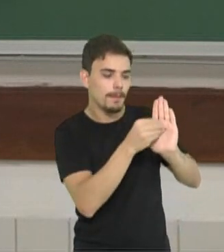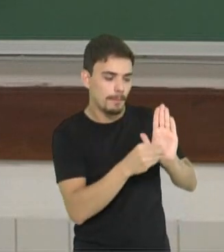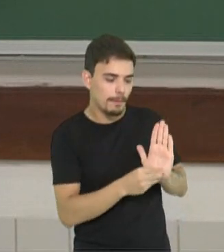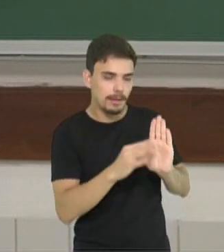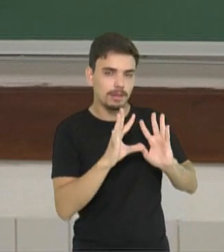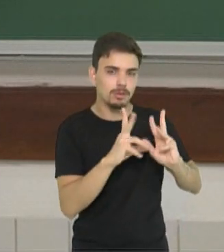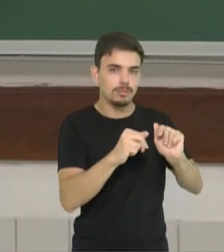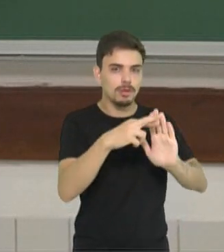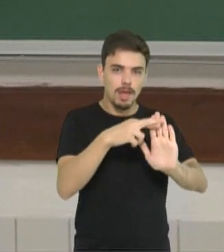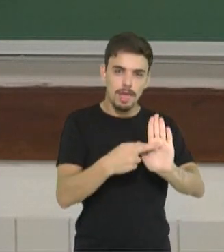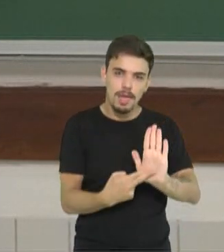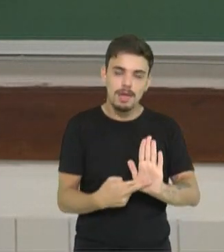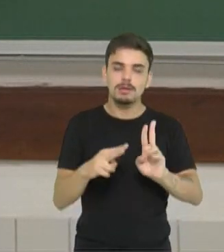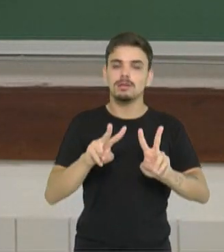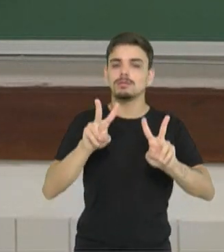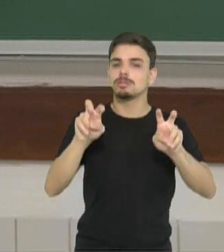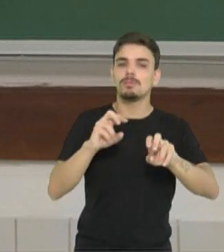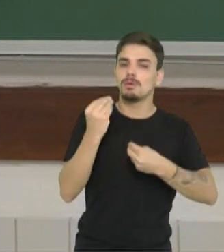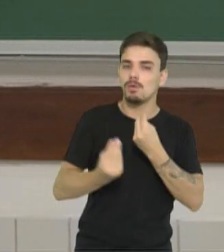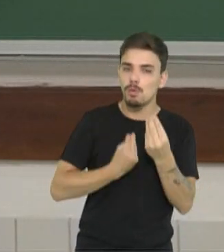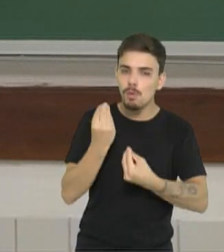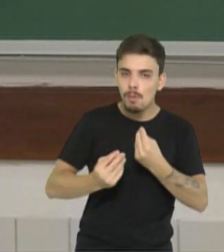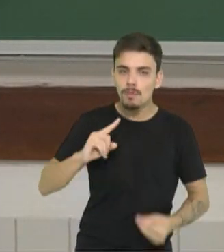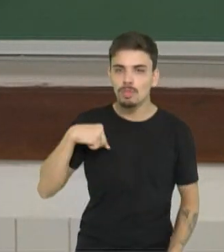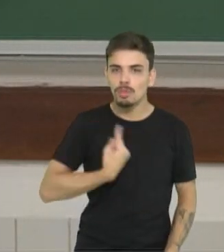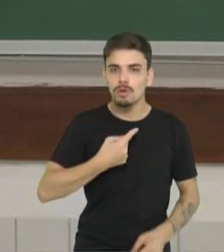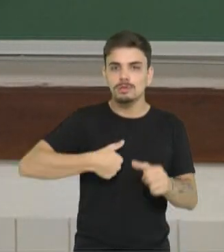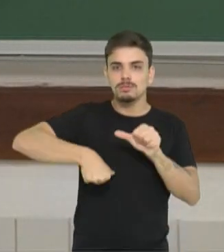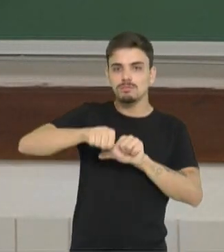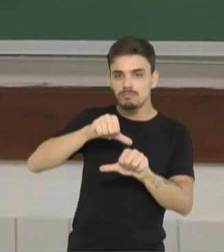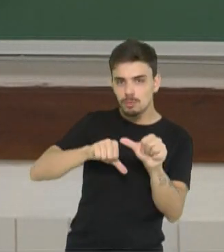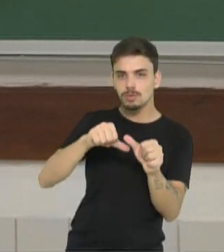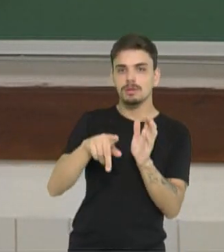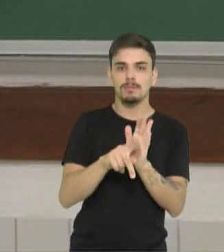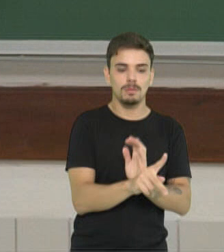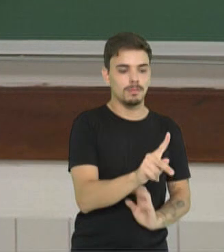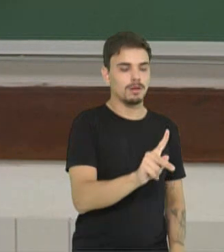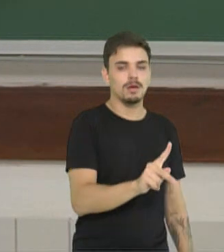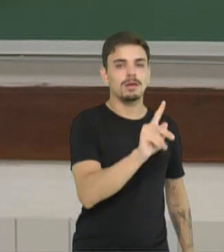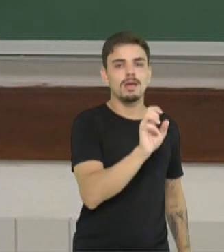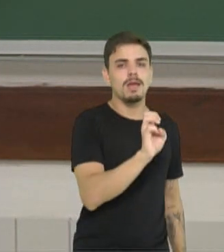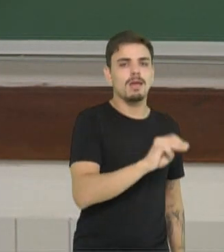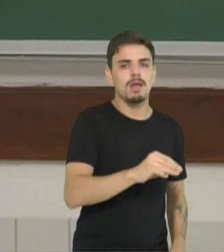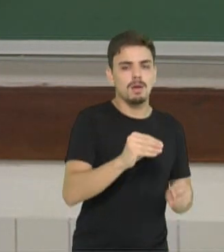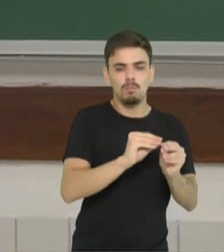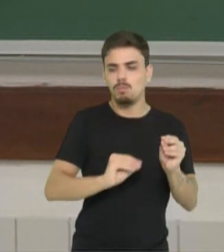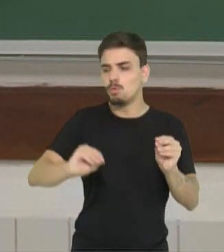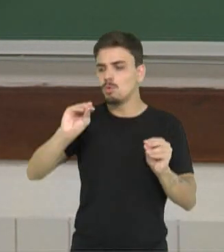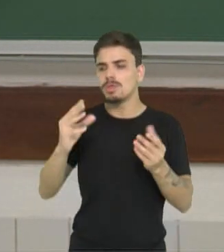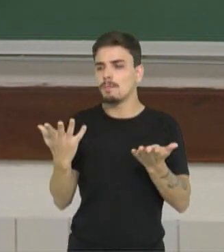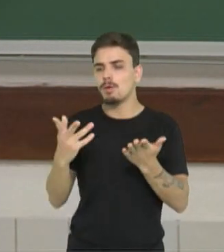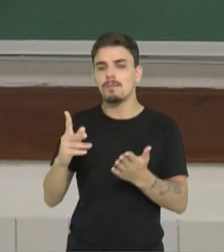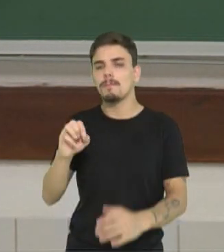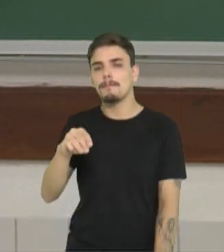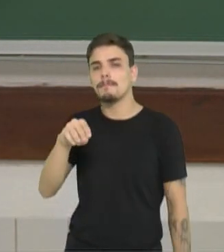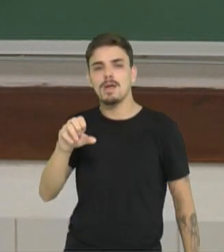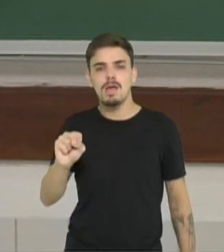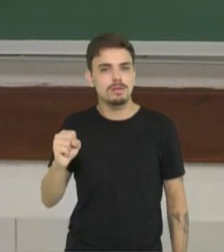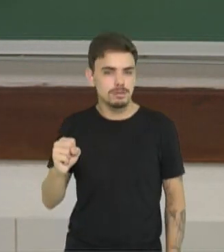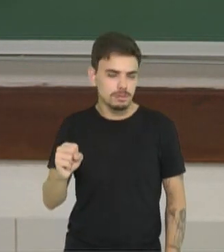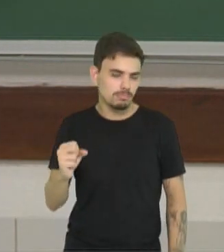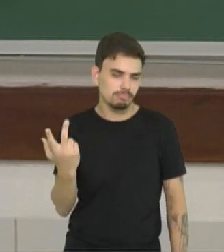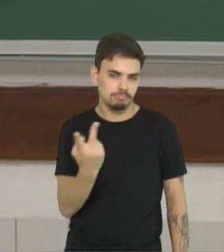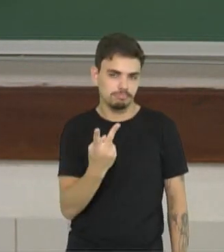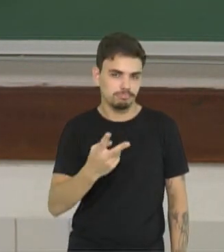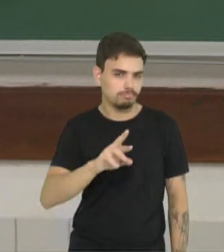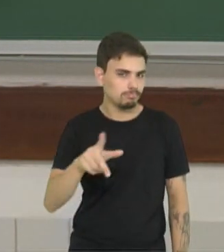a regrinha, né, de como a gente converte quilômetros por hora para metros por segundo, né, e vice-versa.